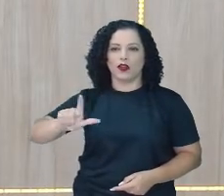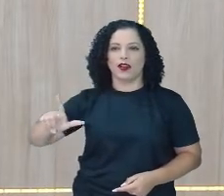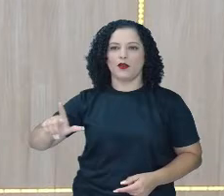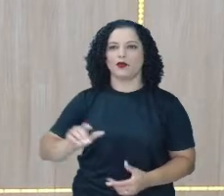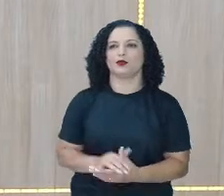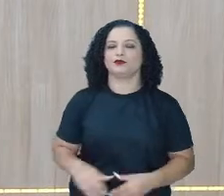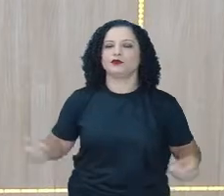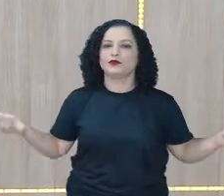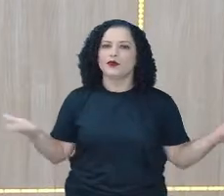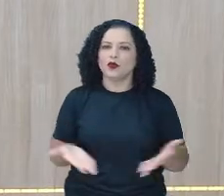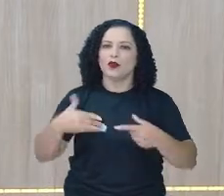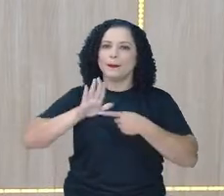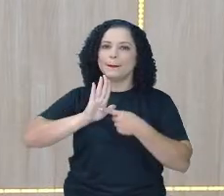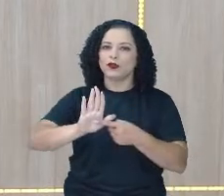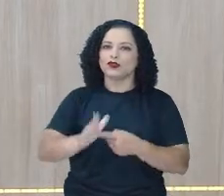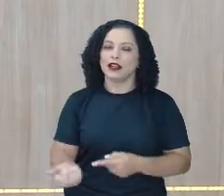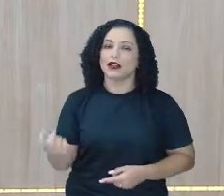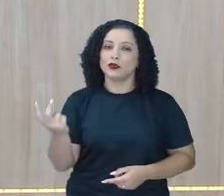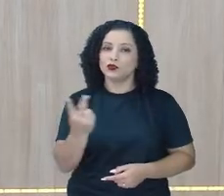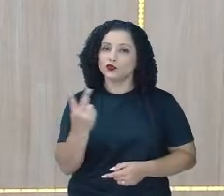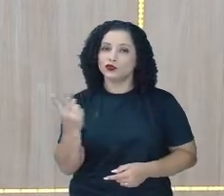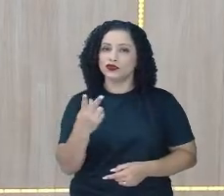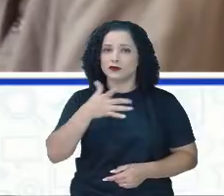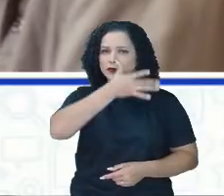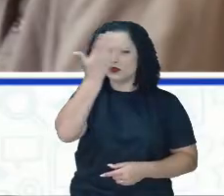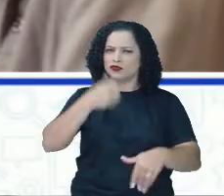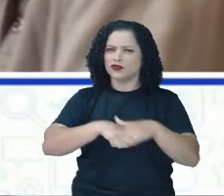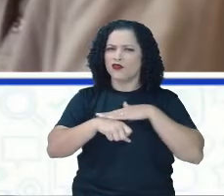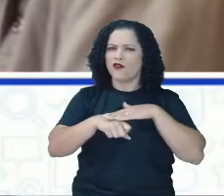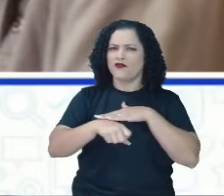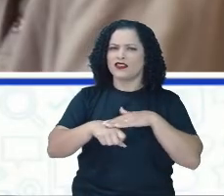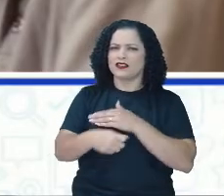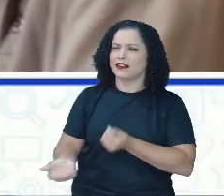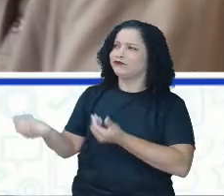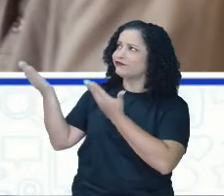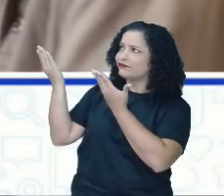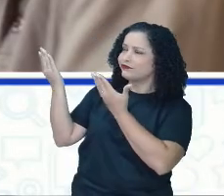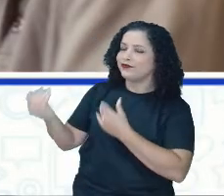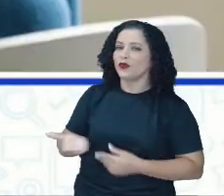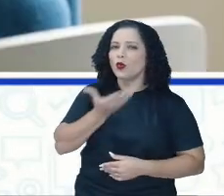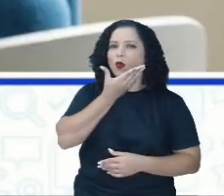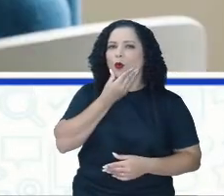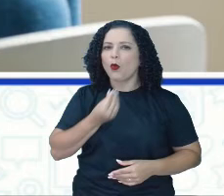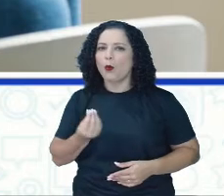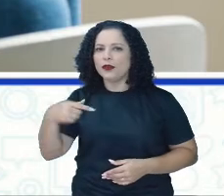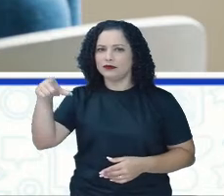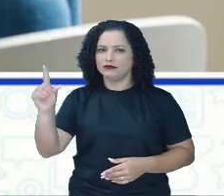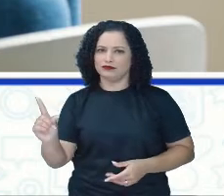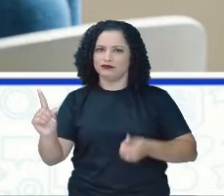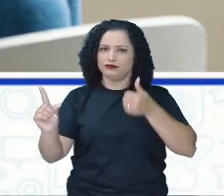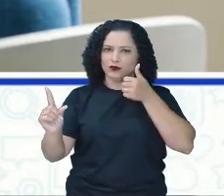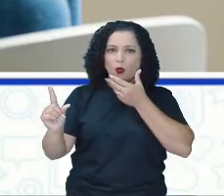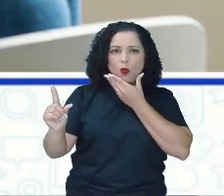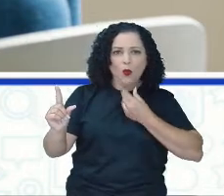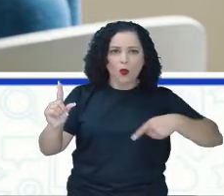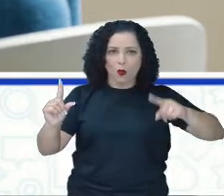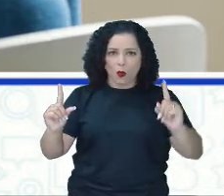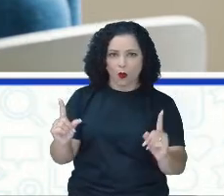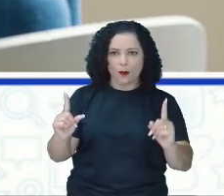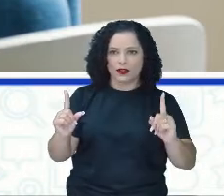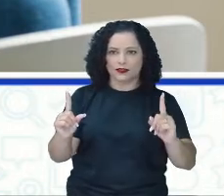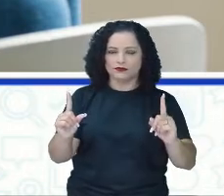mostrando aqui duas pessoas conversando. Homem conversa com homem, mulher conversa com